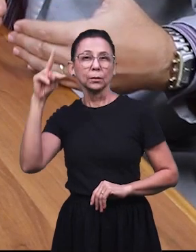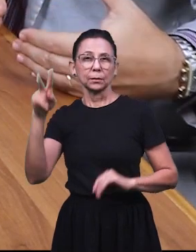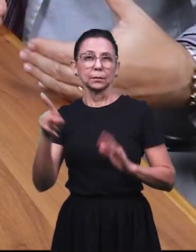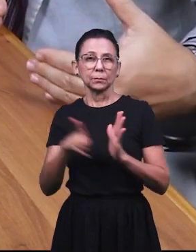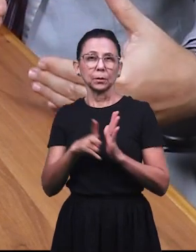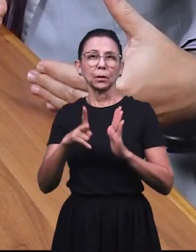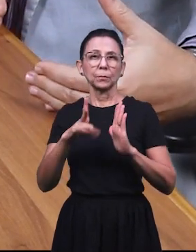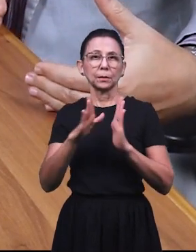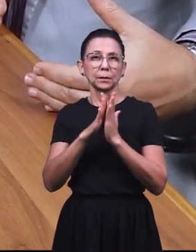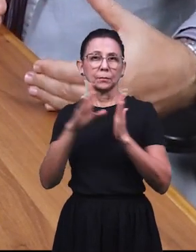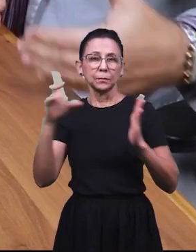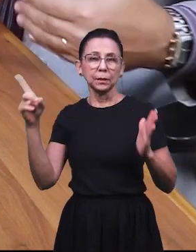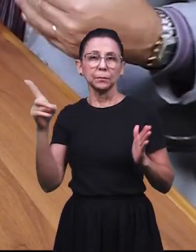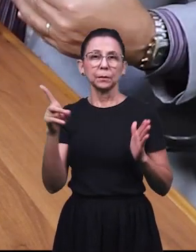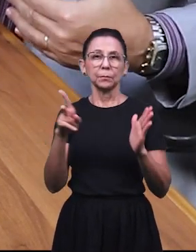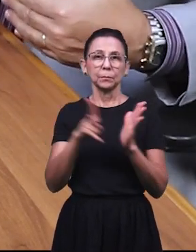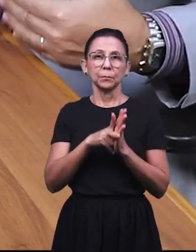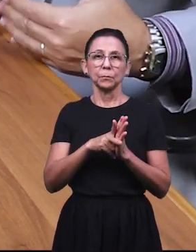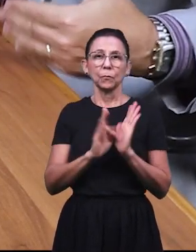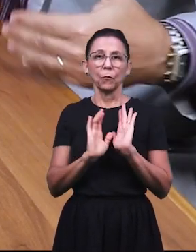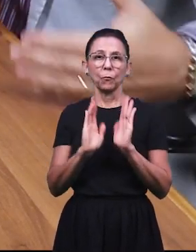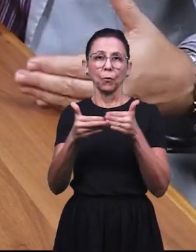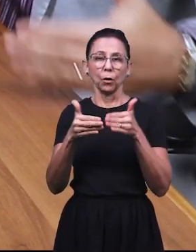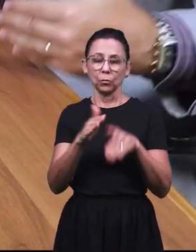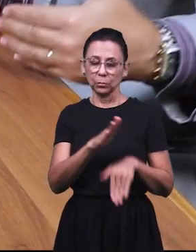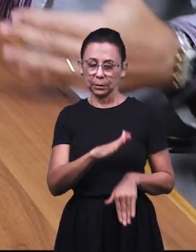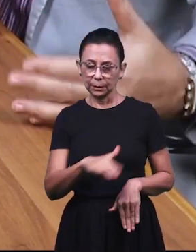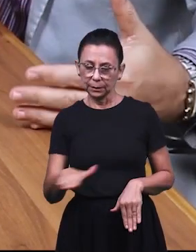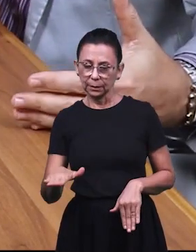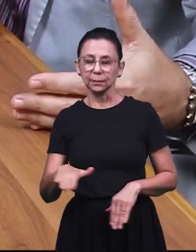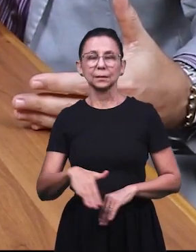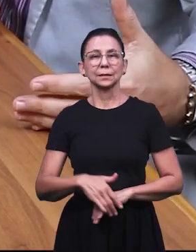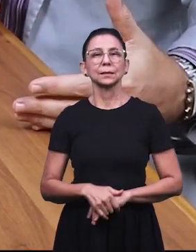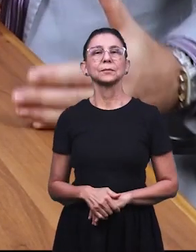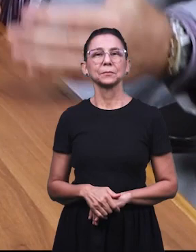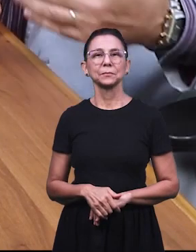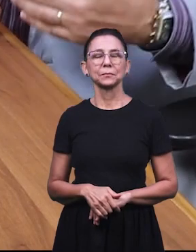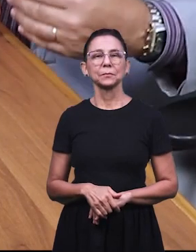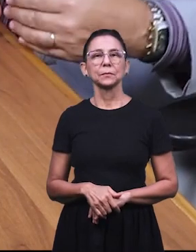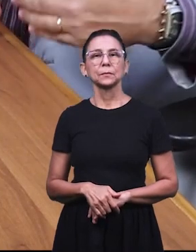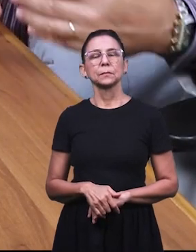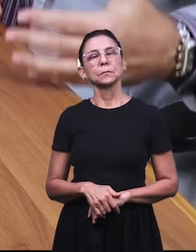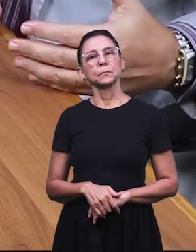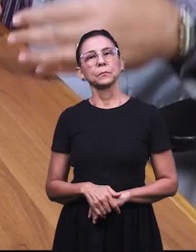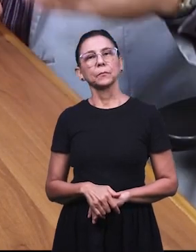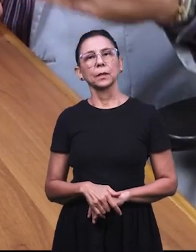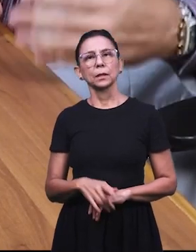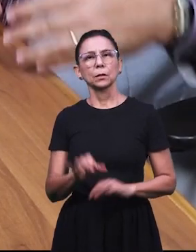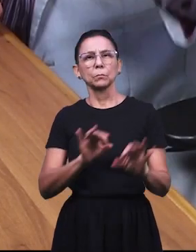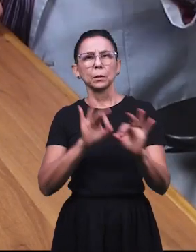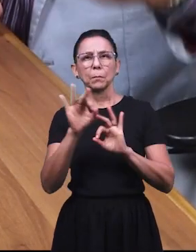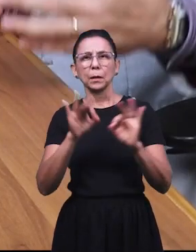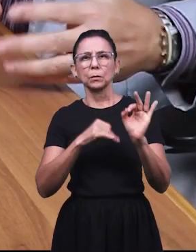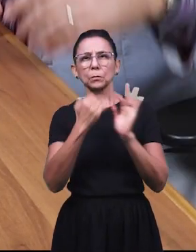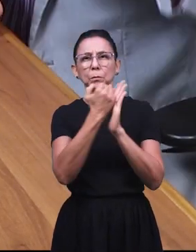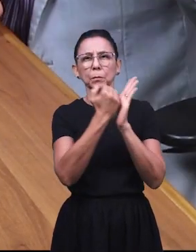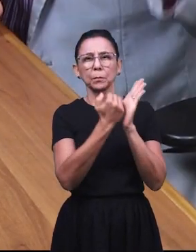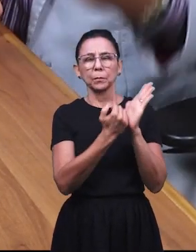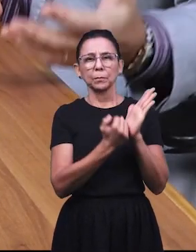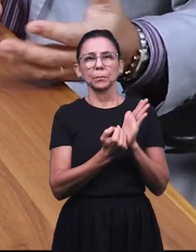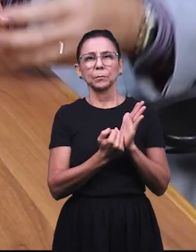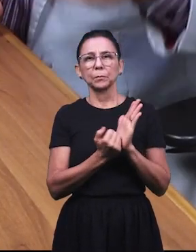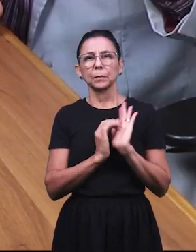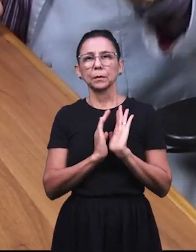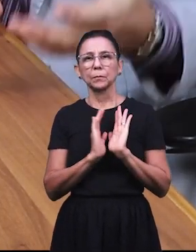relata histórias infantis, ou histórias bíblicas para crianças. Sim, né? sim. Você faz a locução ali de histórias e todo